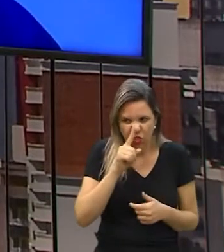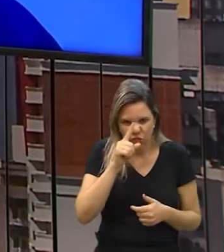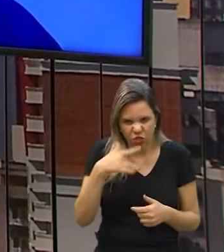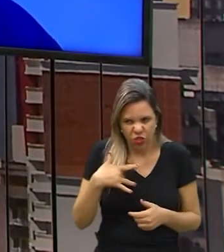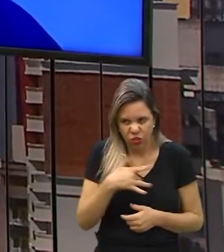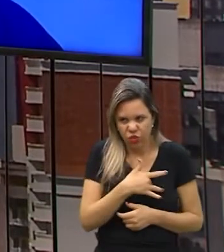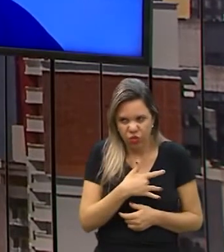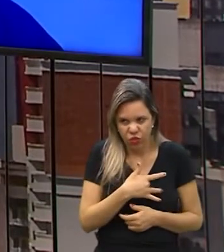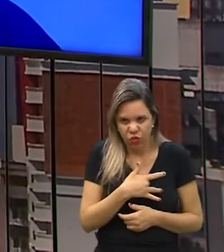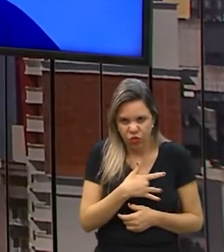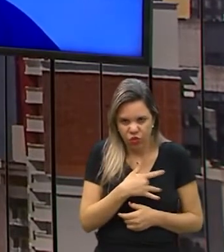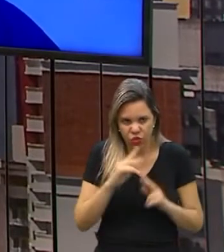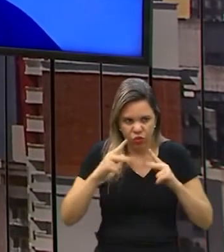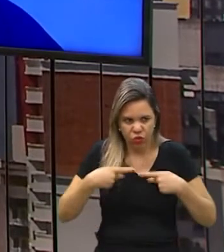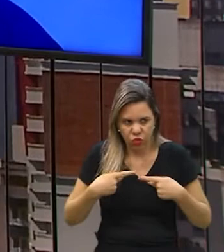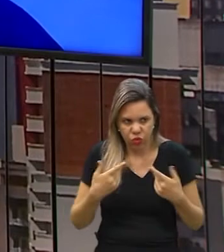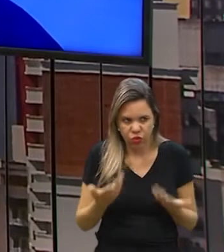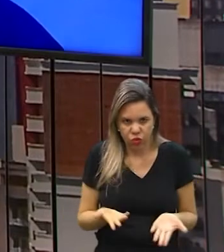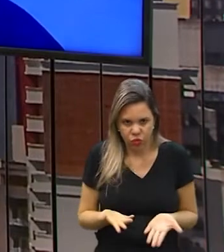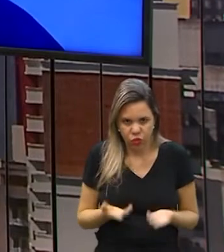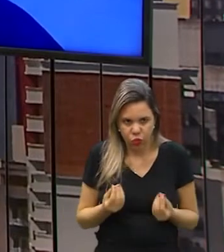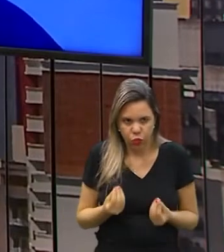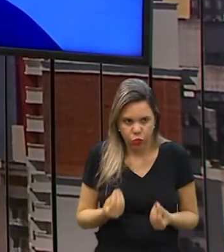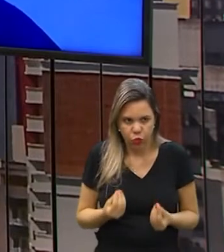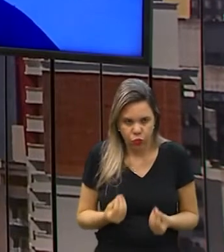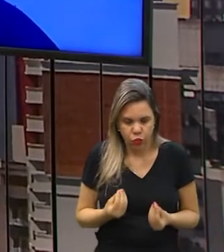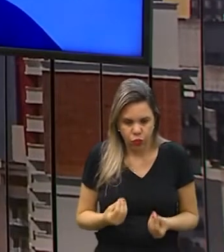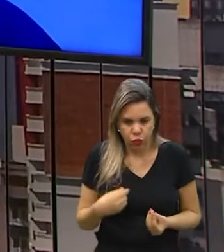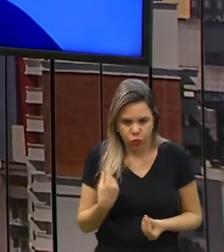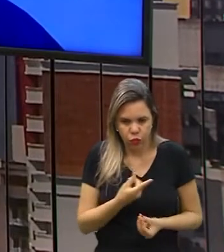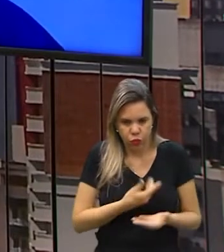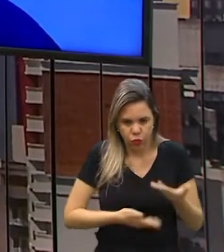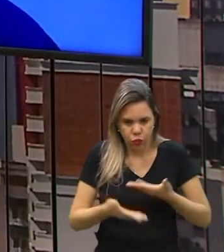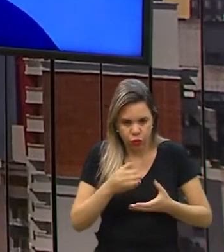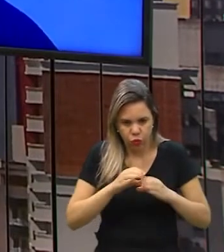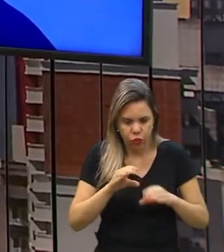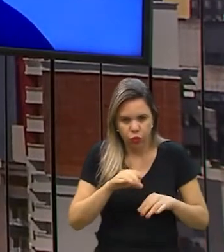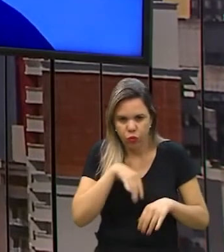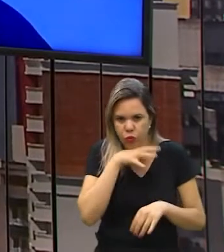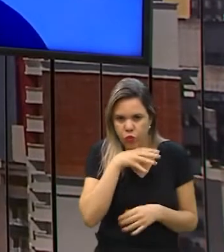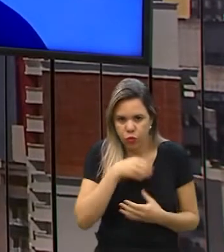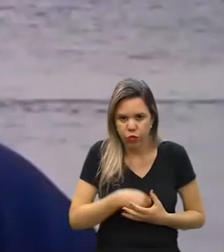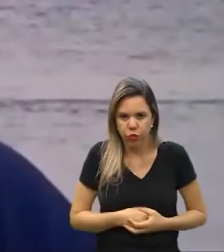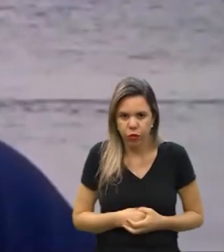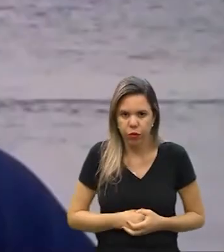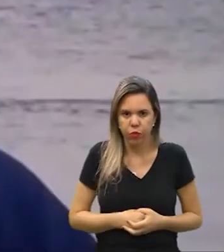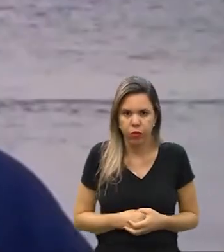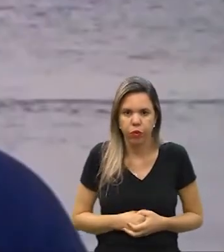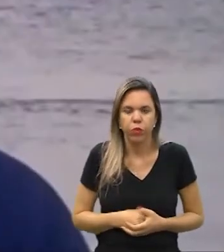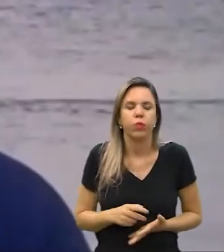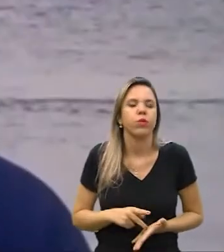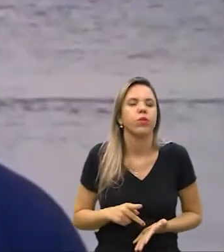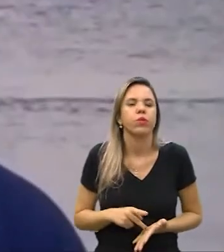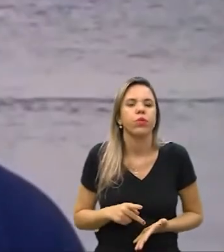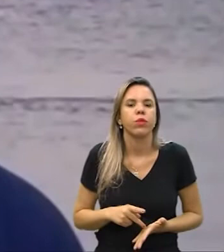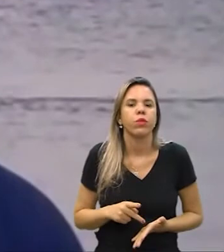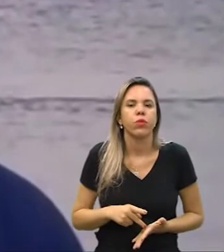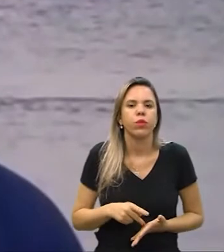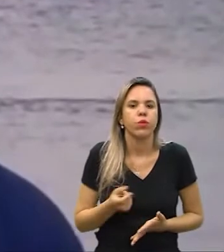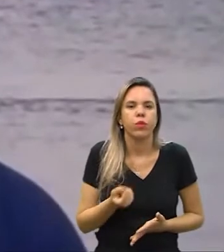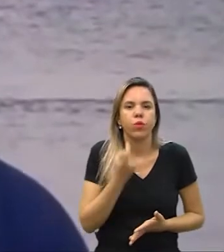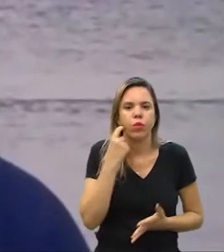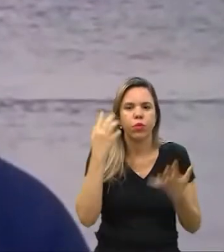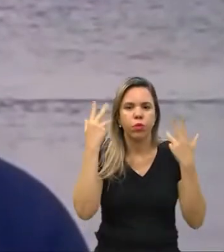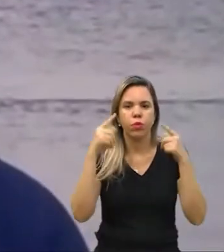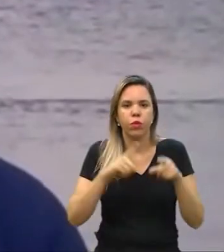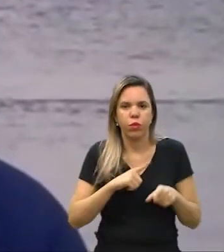para a saúde humana, Francine? Como é que fica a nossa relação com esses animais? Na verdade, o